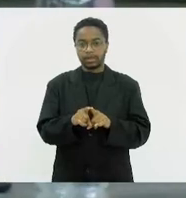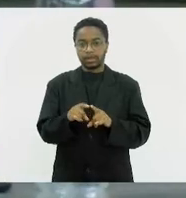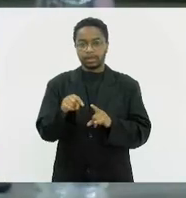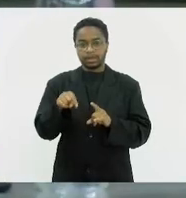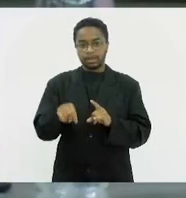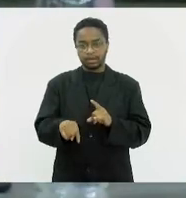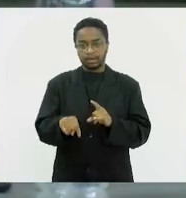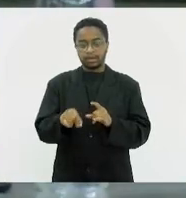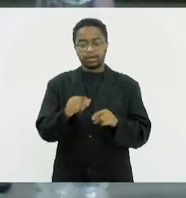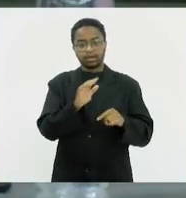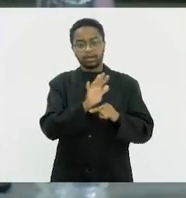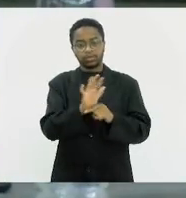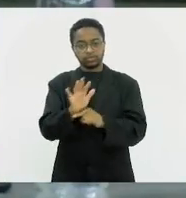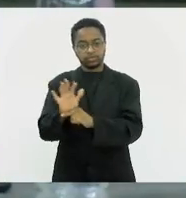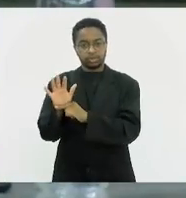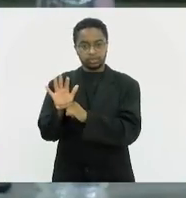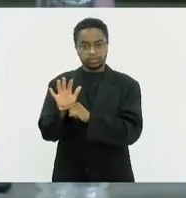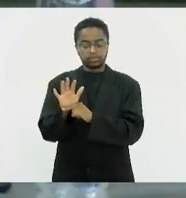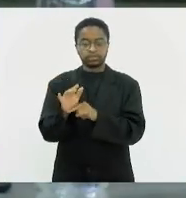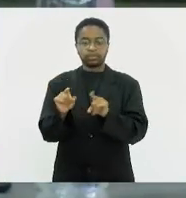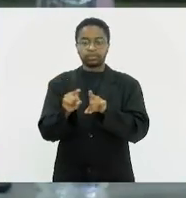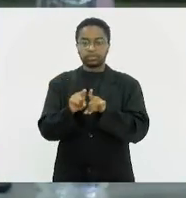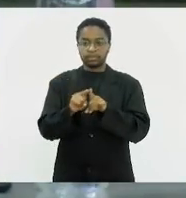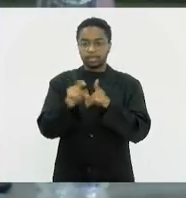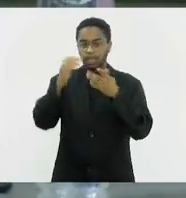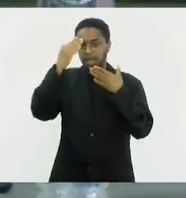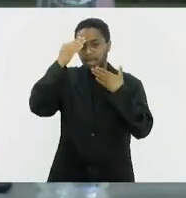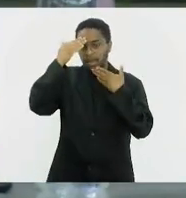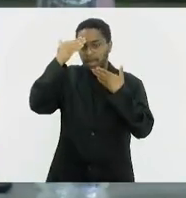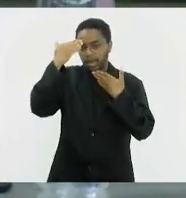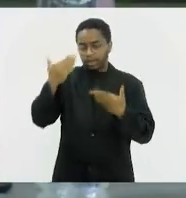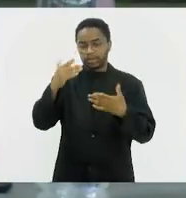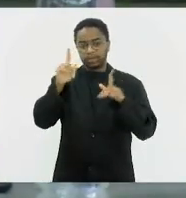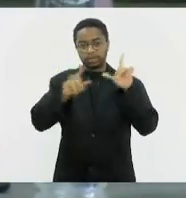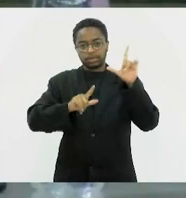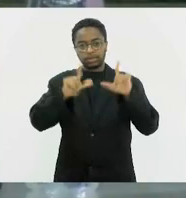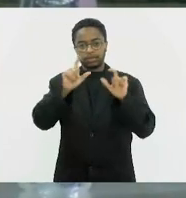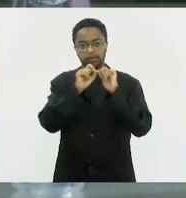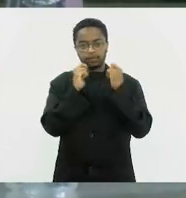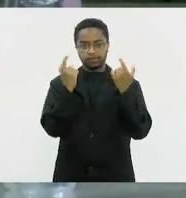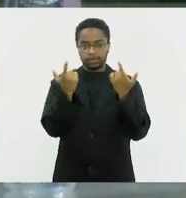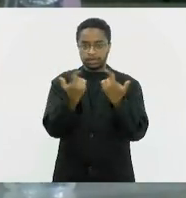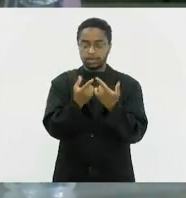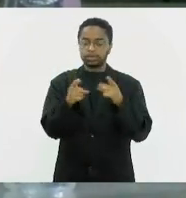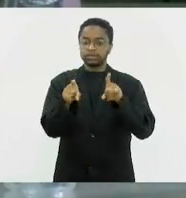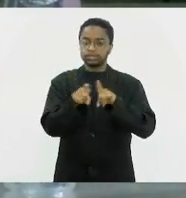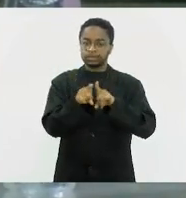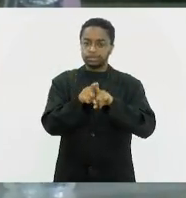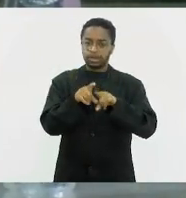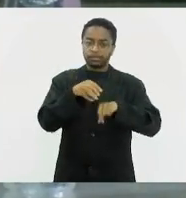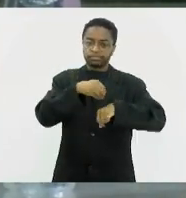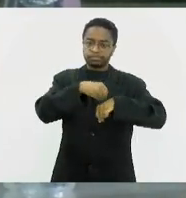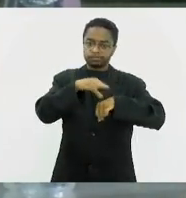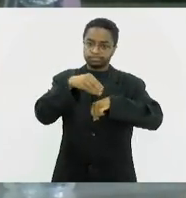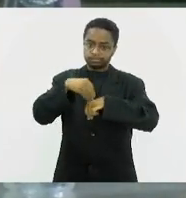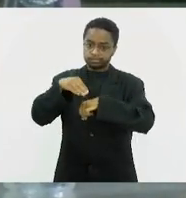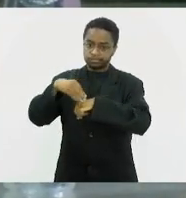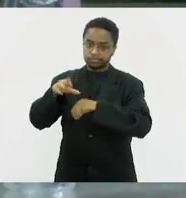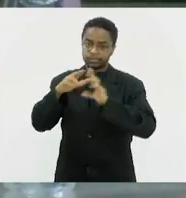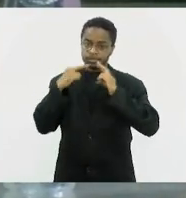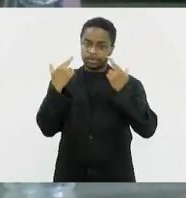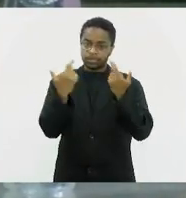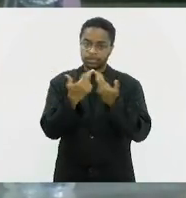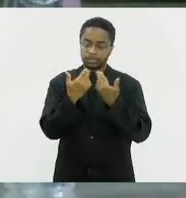nessa audiência pública. Agradeço muito a TV Alerj também por estar transmitindo aqui essa audiência